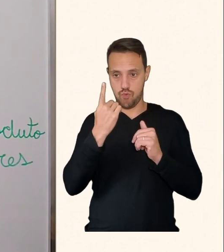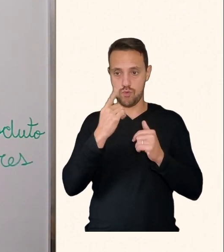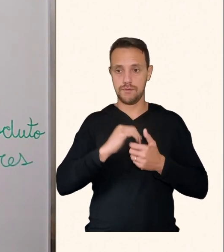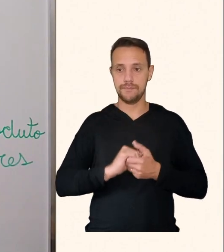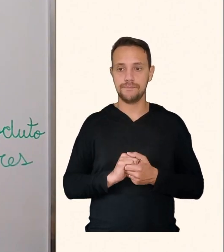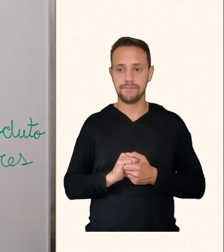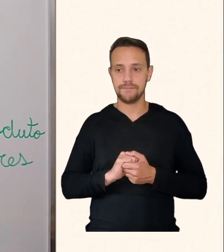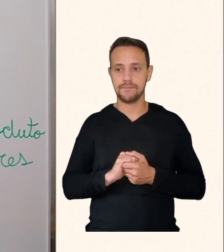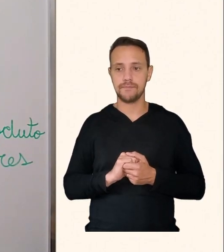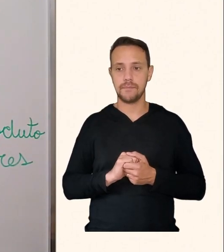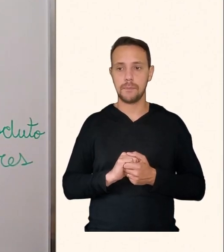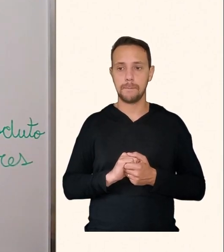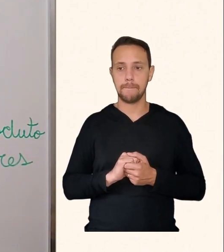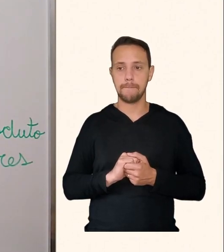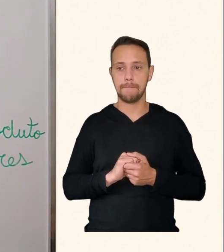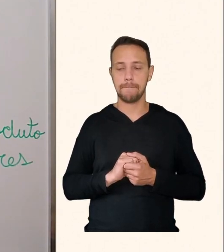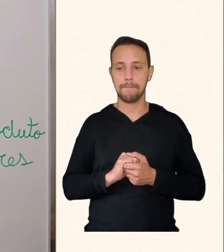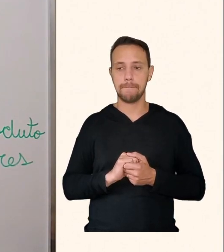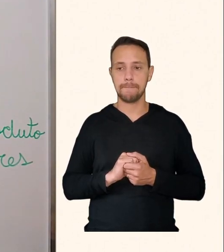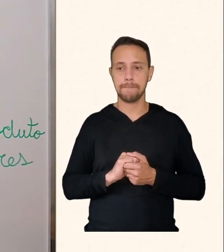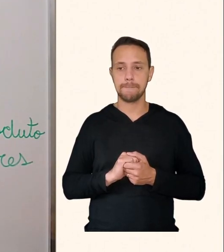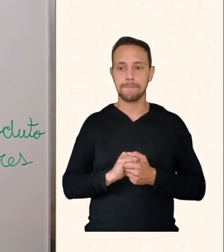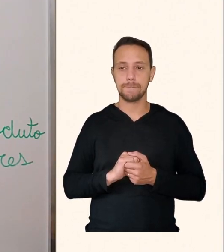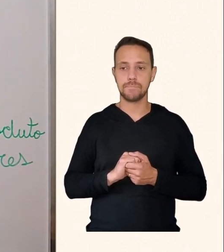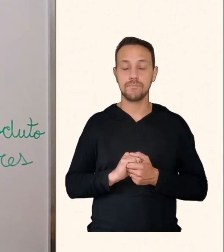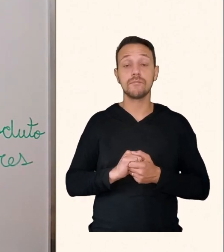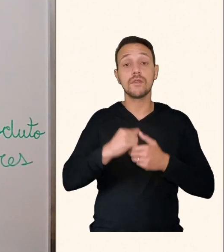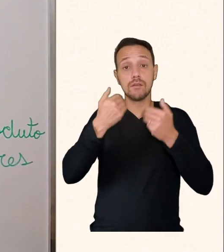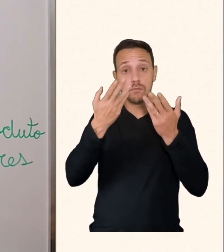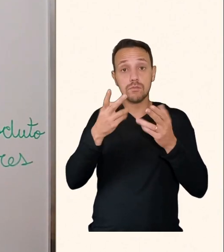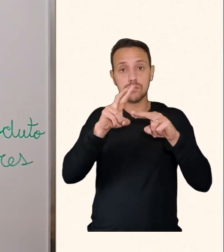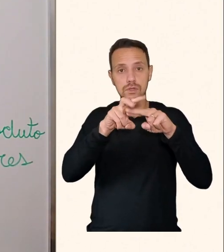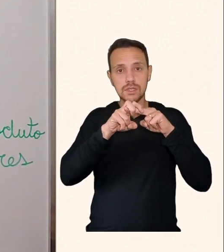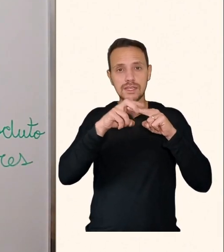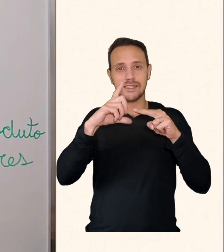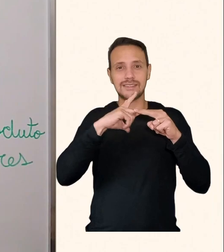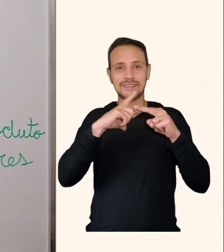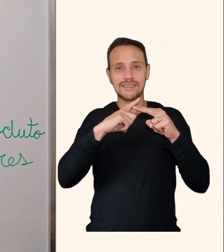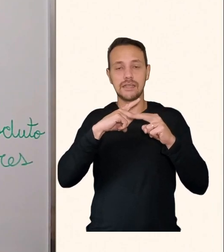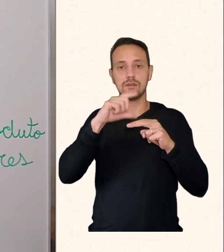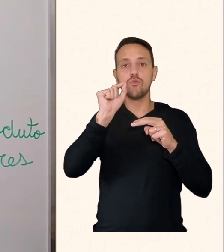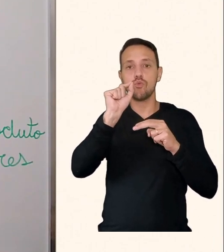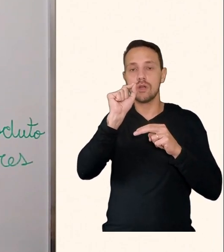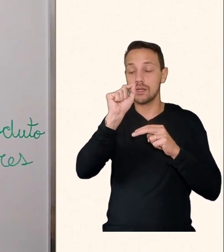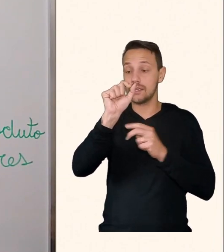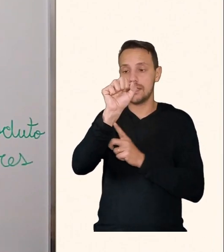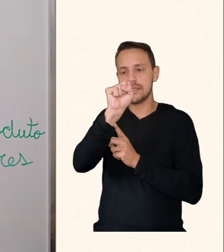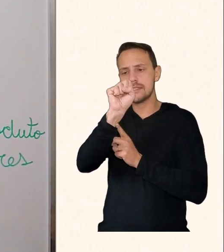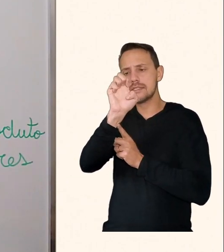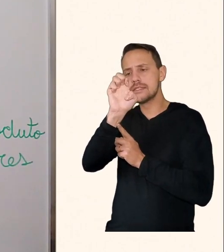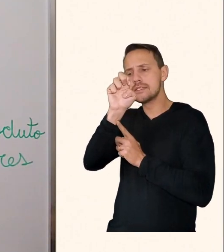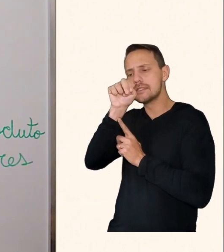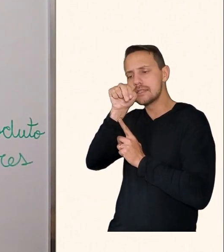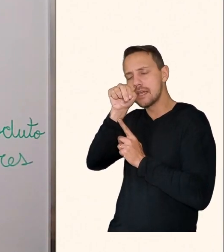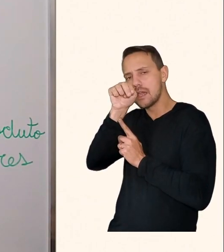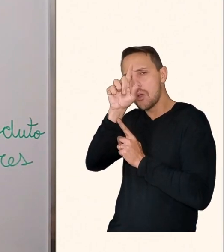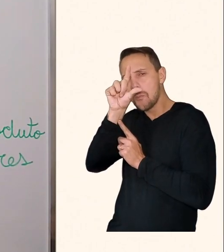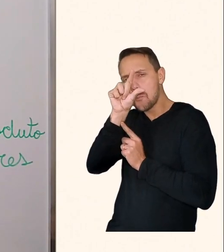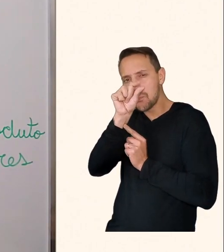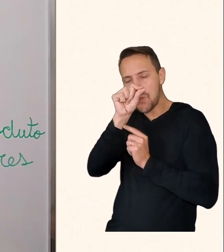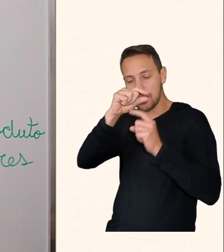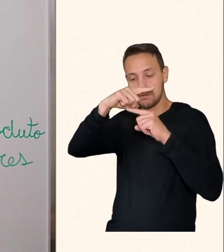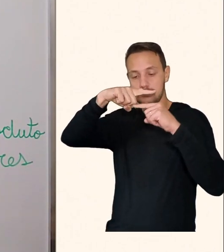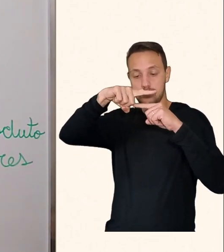1, vezes o seno do menor ângulo entre